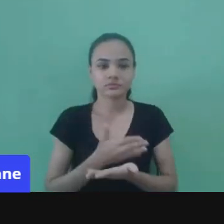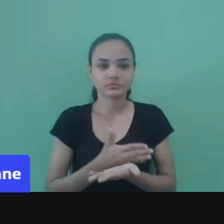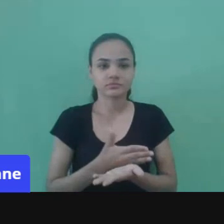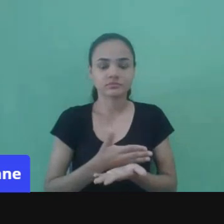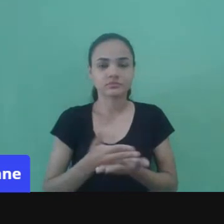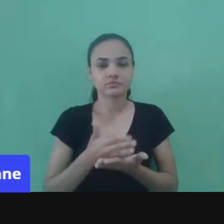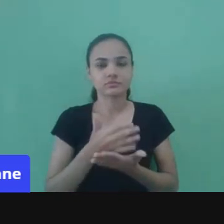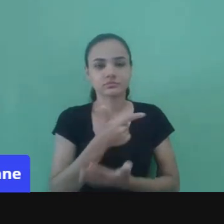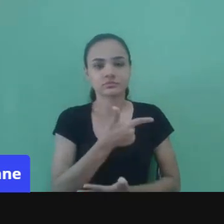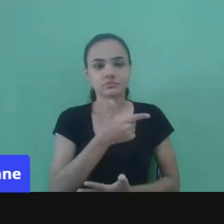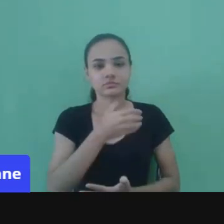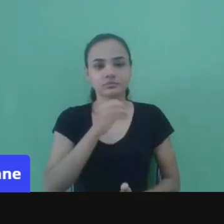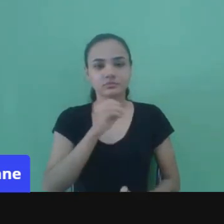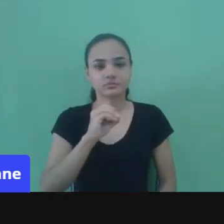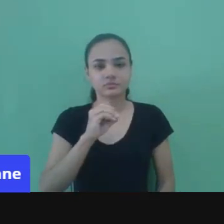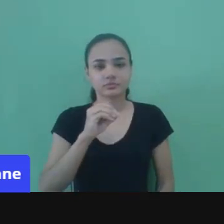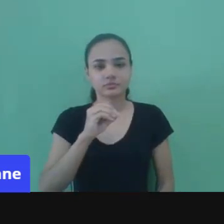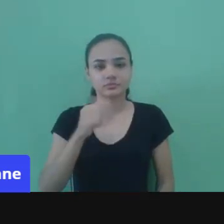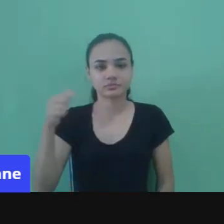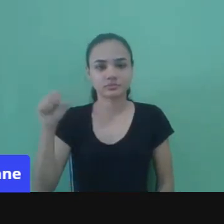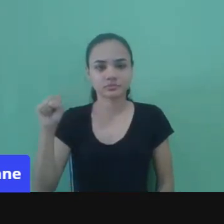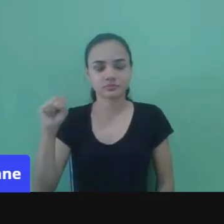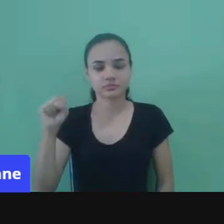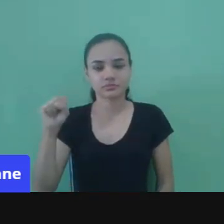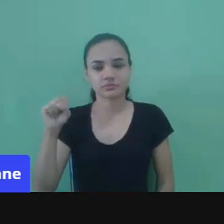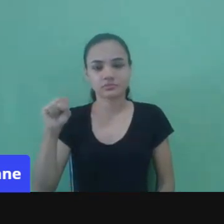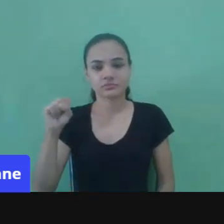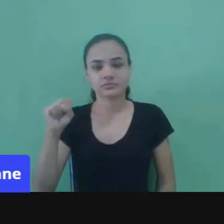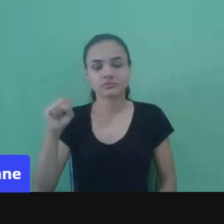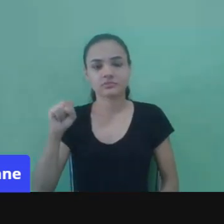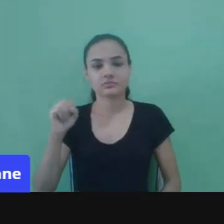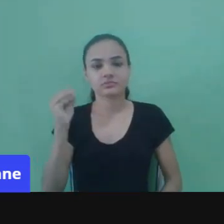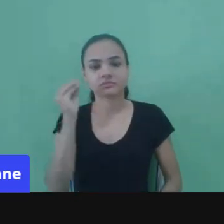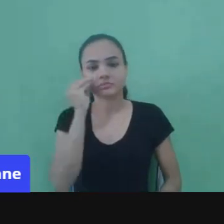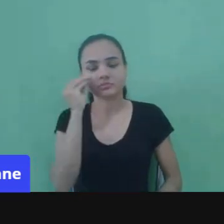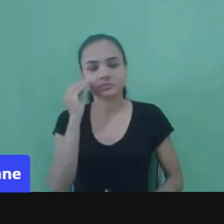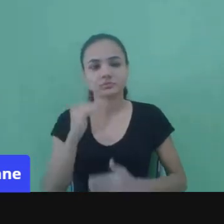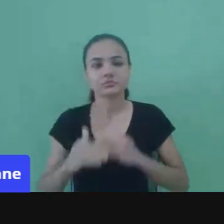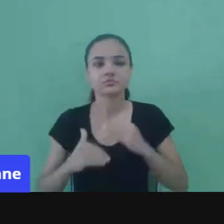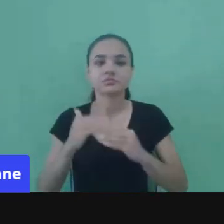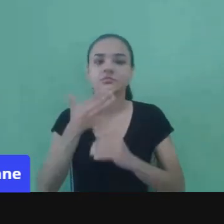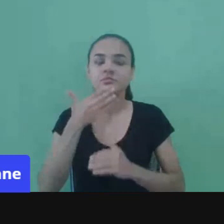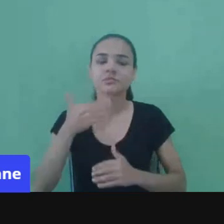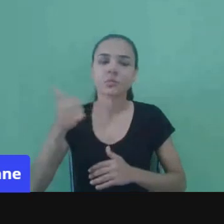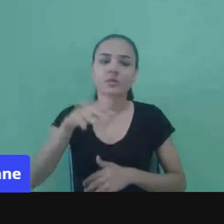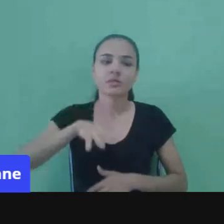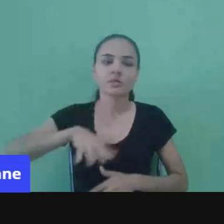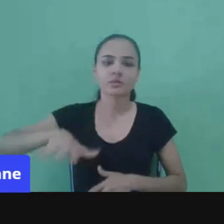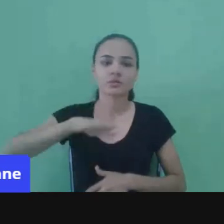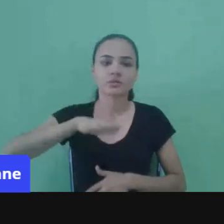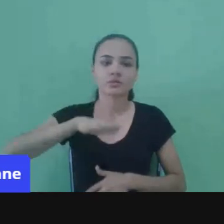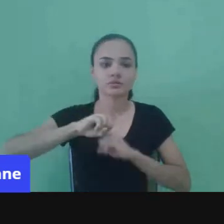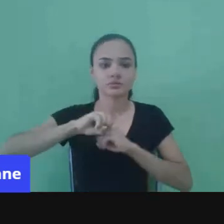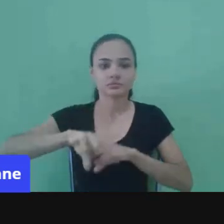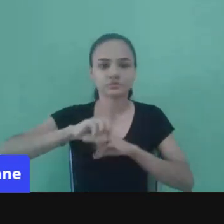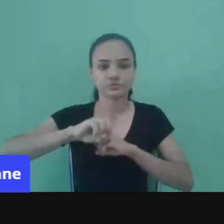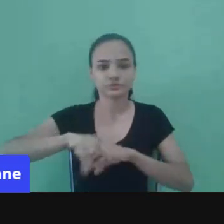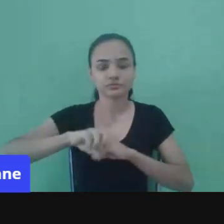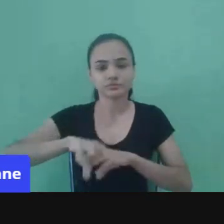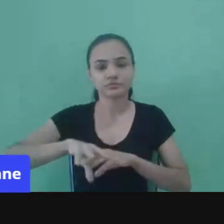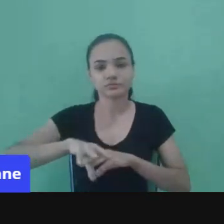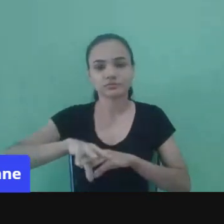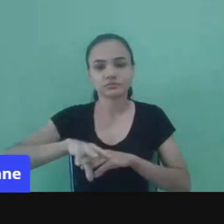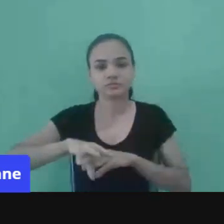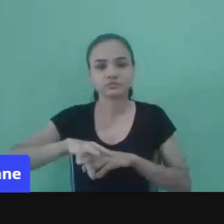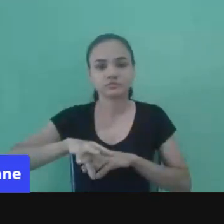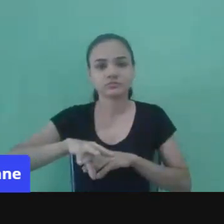2018, tem trabalhado em melhorar as parcerias da área educativa. Então, para a gente, assim, é